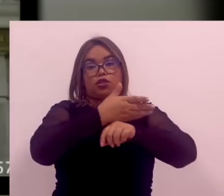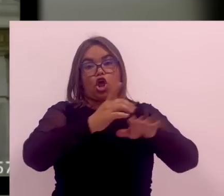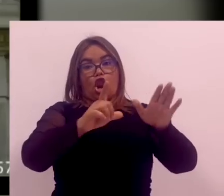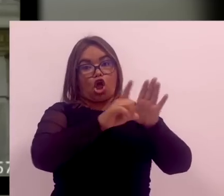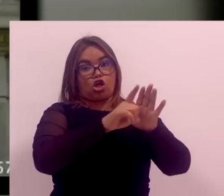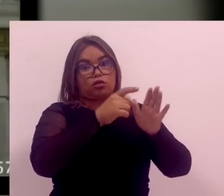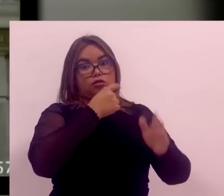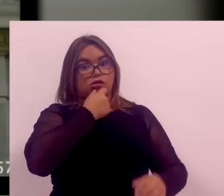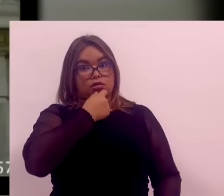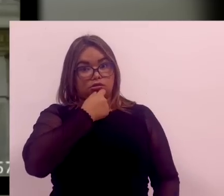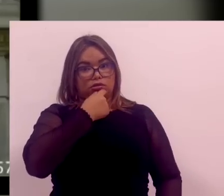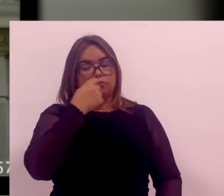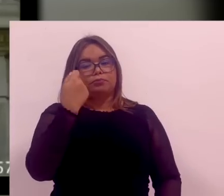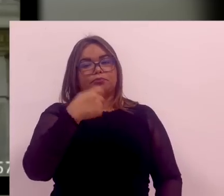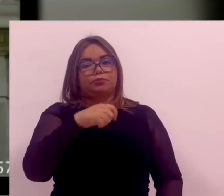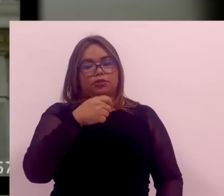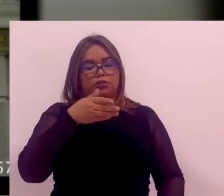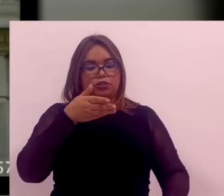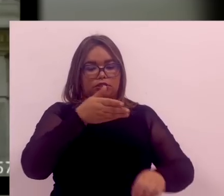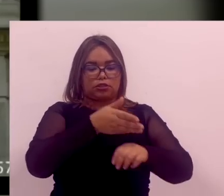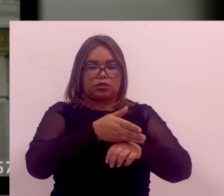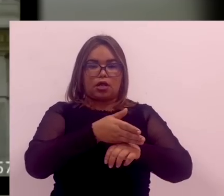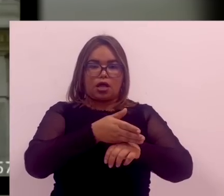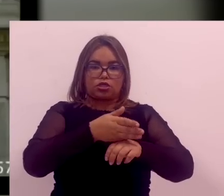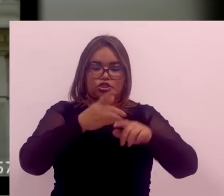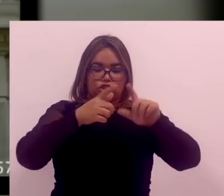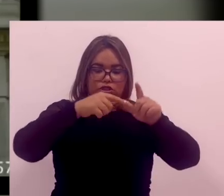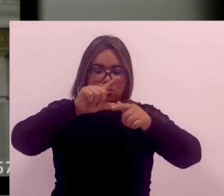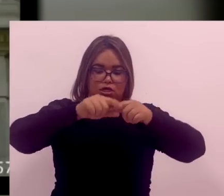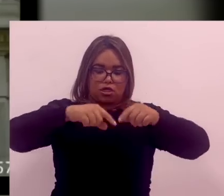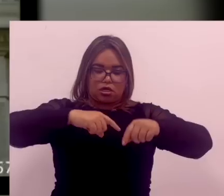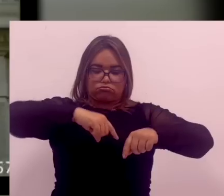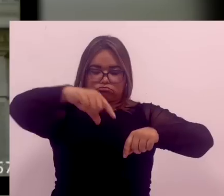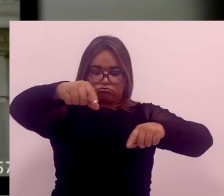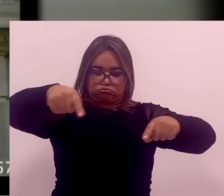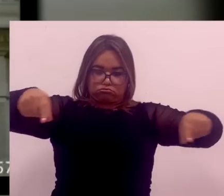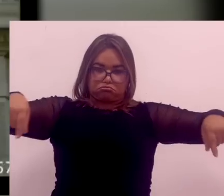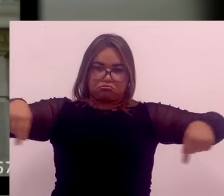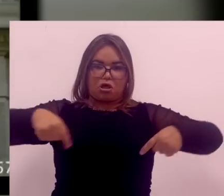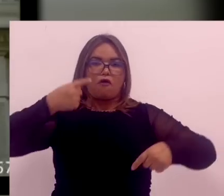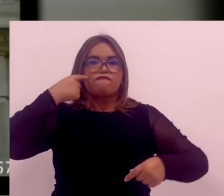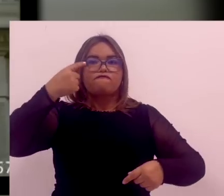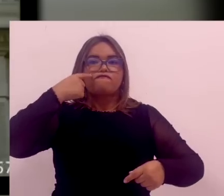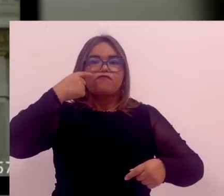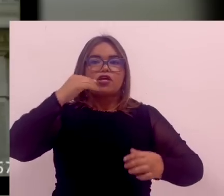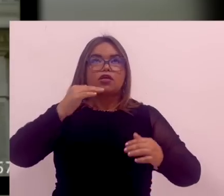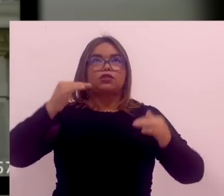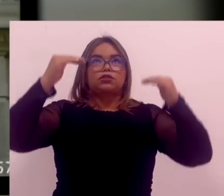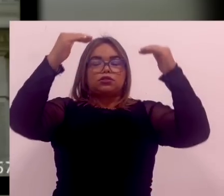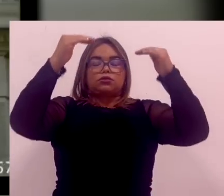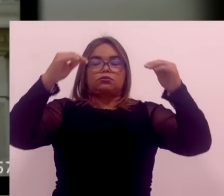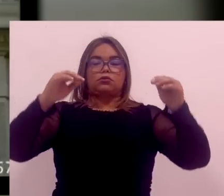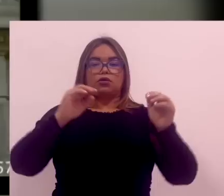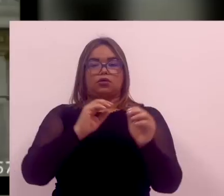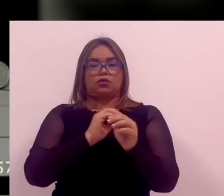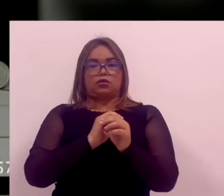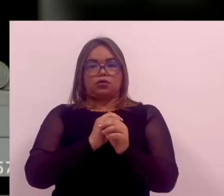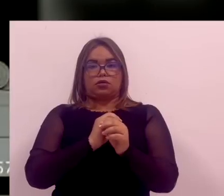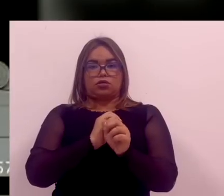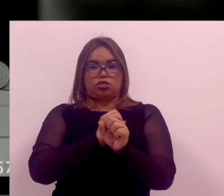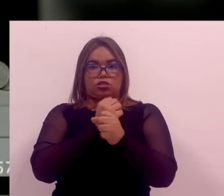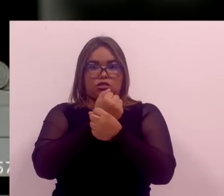você tem que cruzar o pentagrama. E se você olhar para cima, você vê essa estátua em cima.